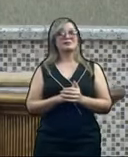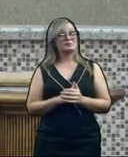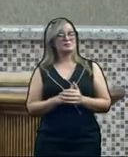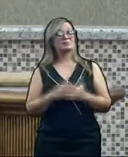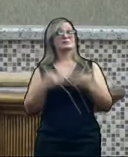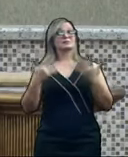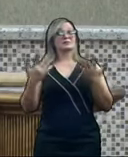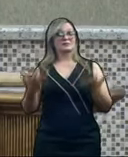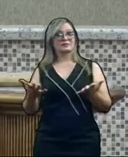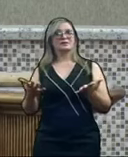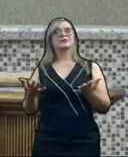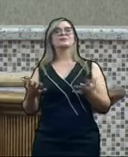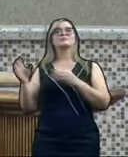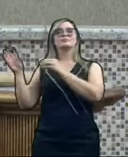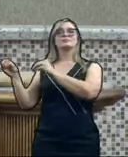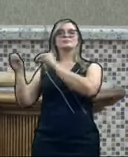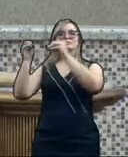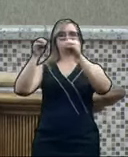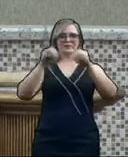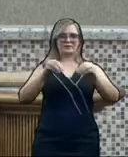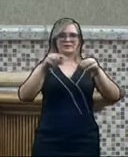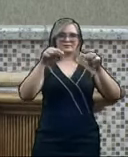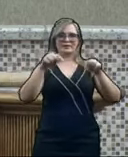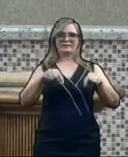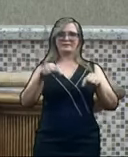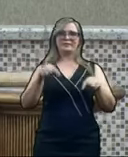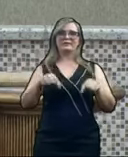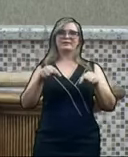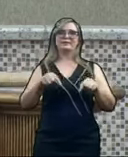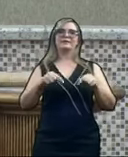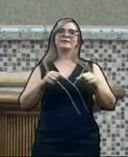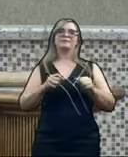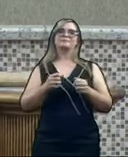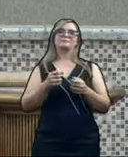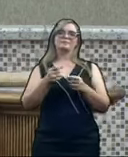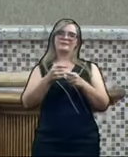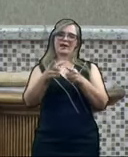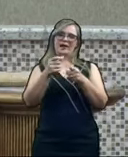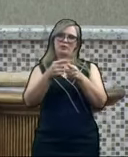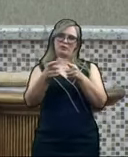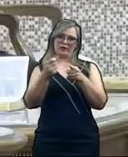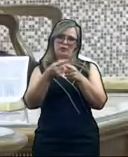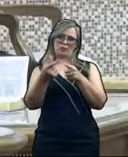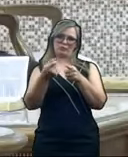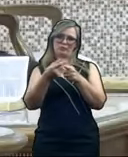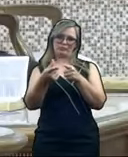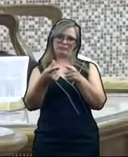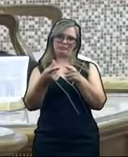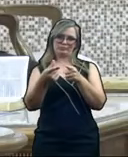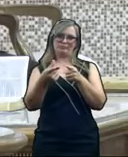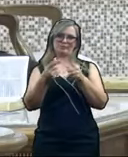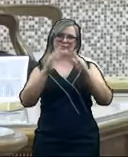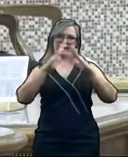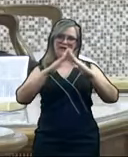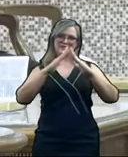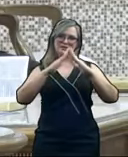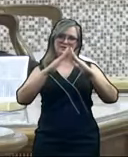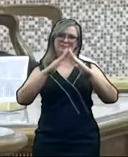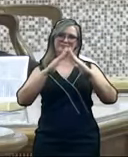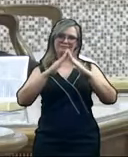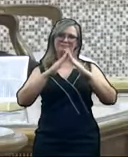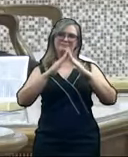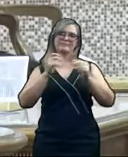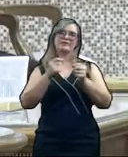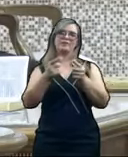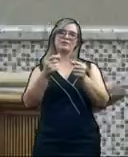eu morava aqui na Rio Grande do Sul casa de aluguel 2 quartos sala cozinha seis filhos